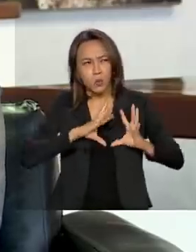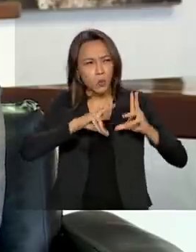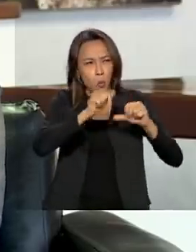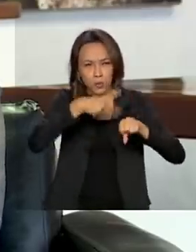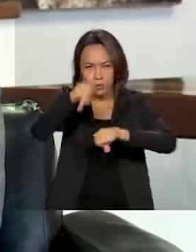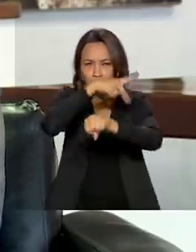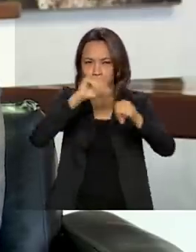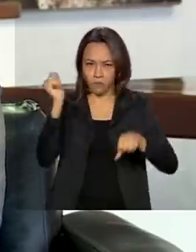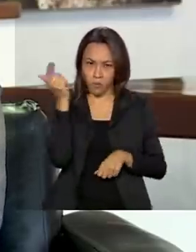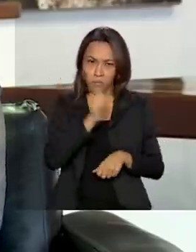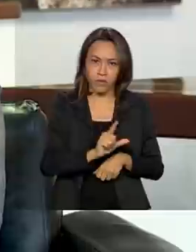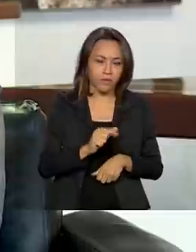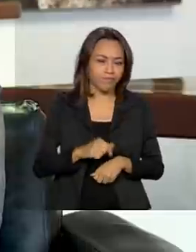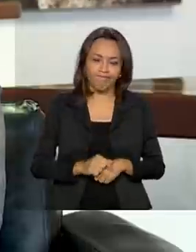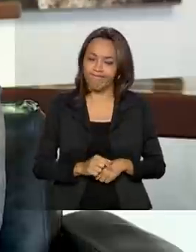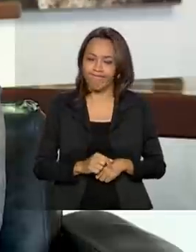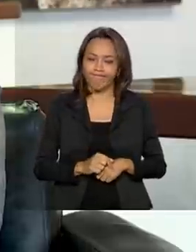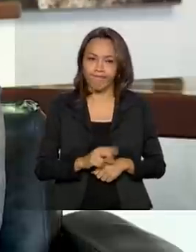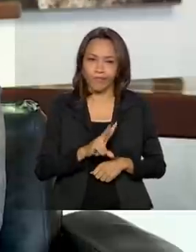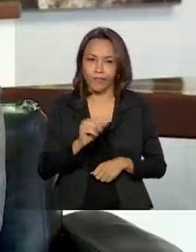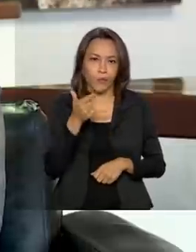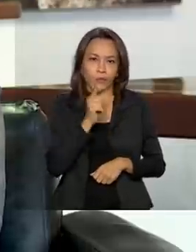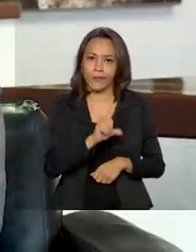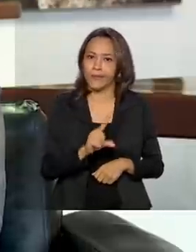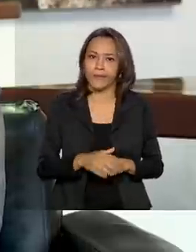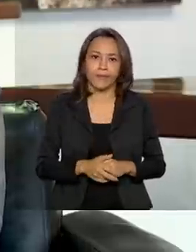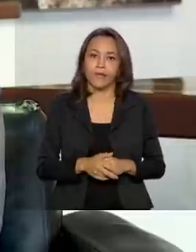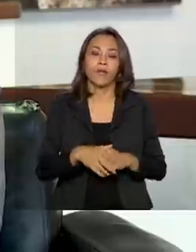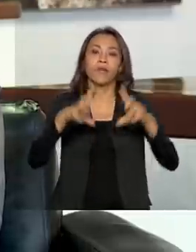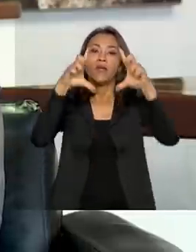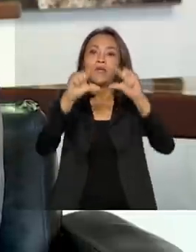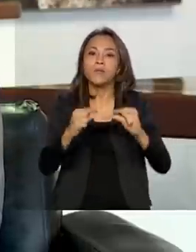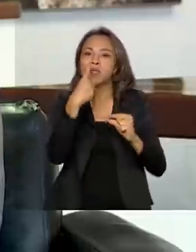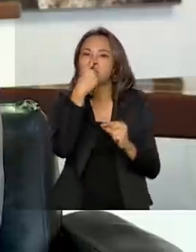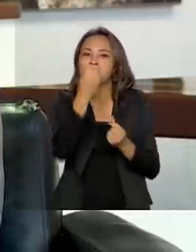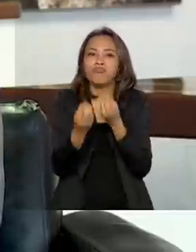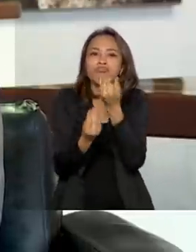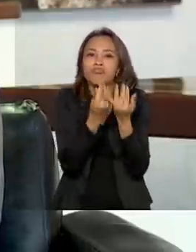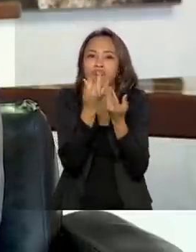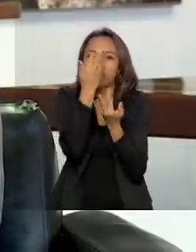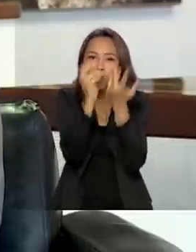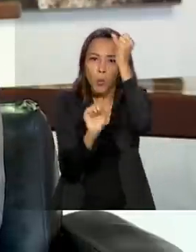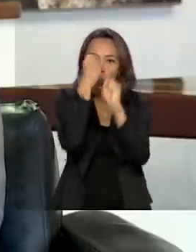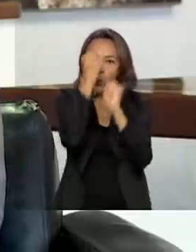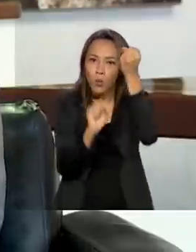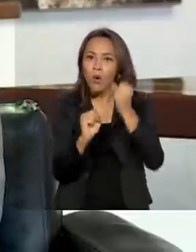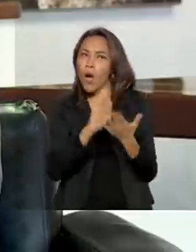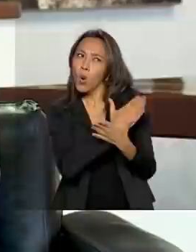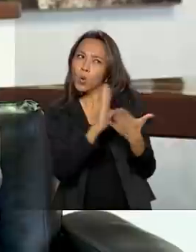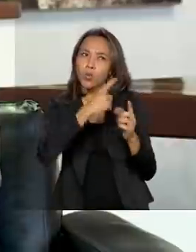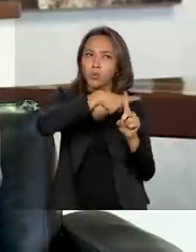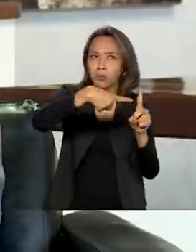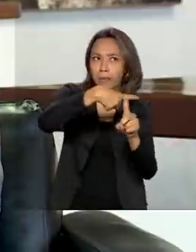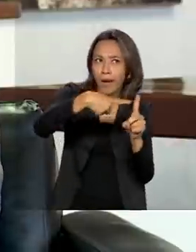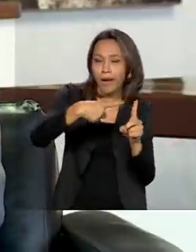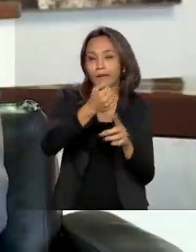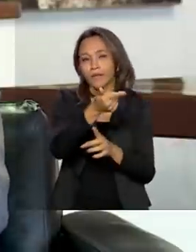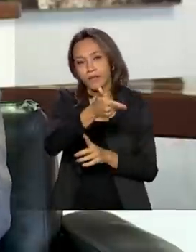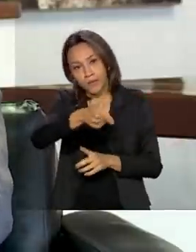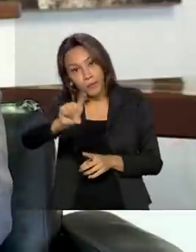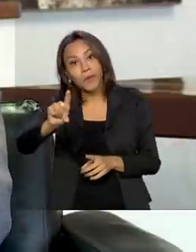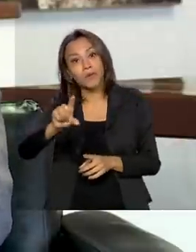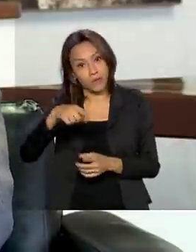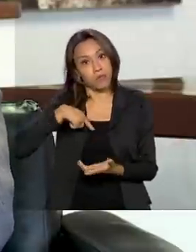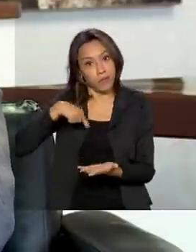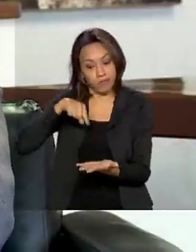conseguirão reduzir o montante necessário. Alguns farão a redução de uma parte e de outra, o que o próprio Acordo